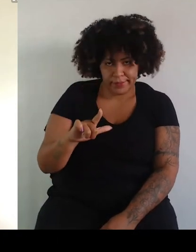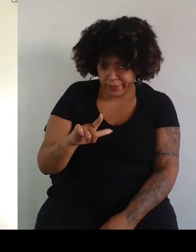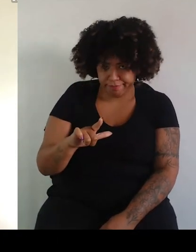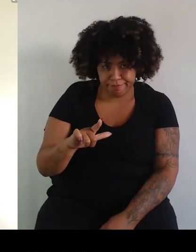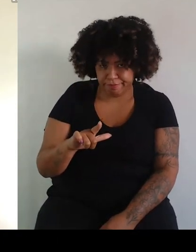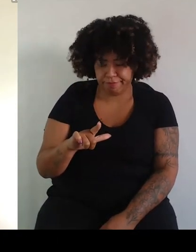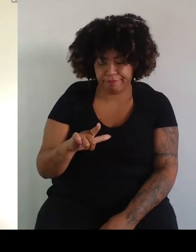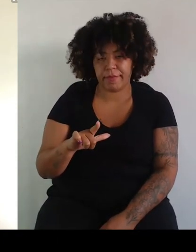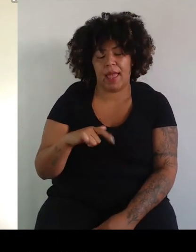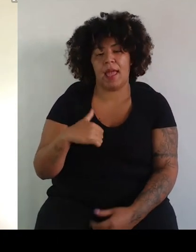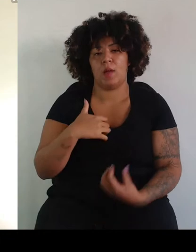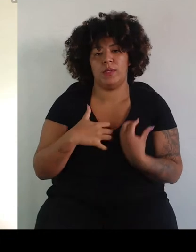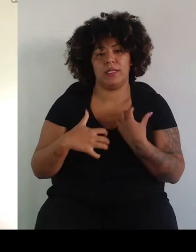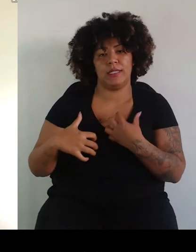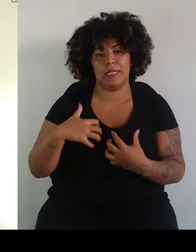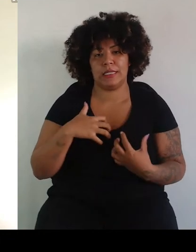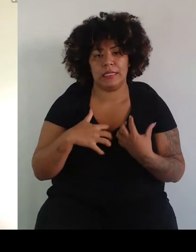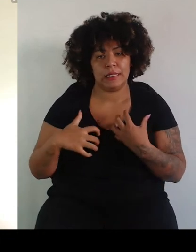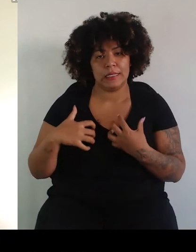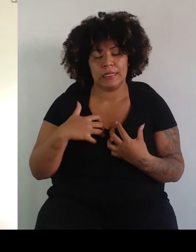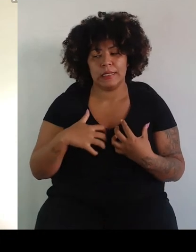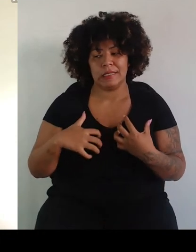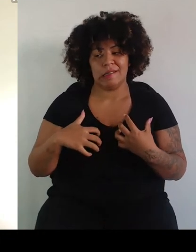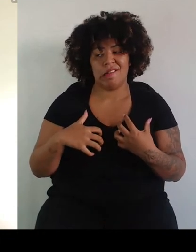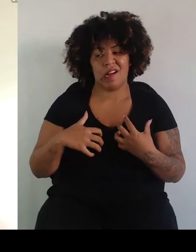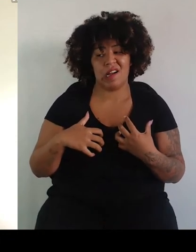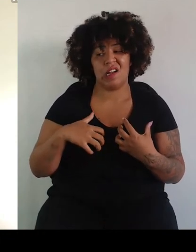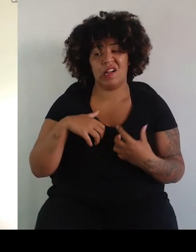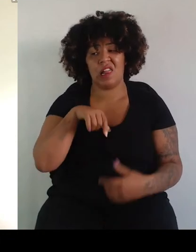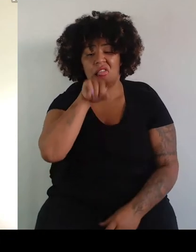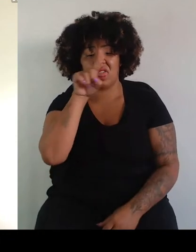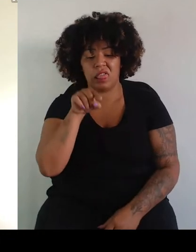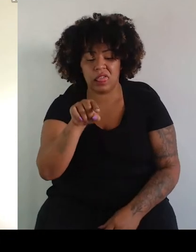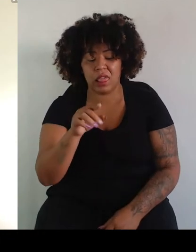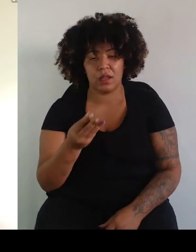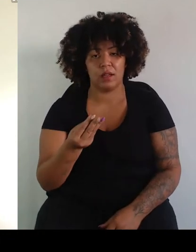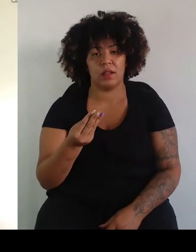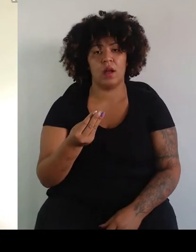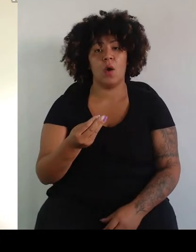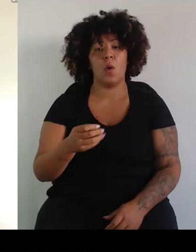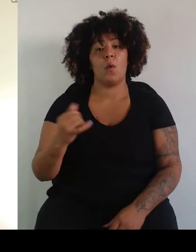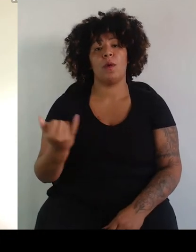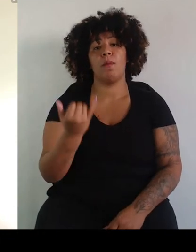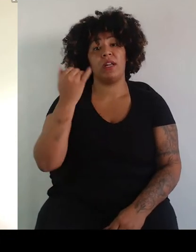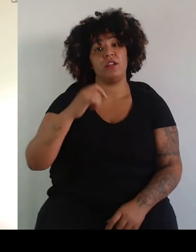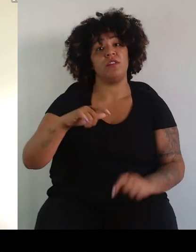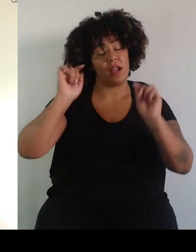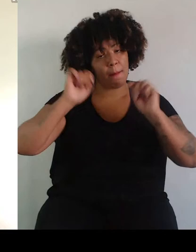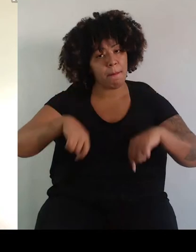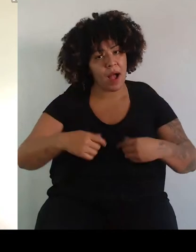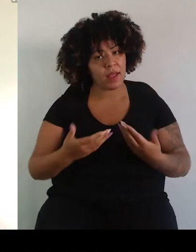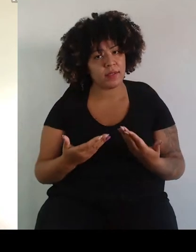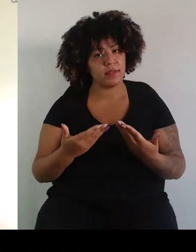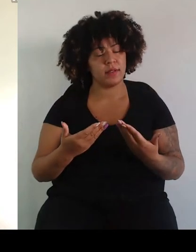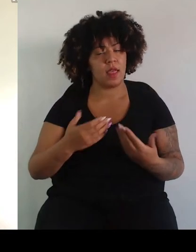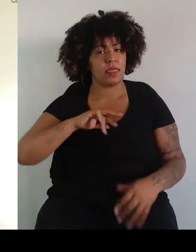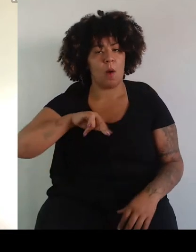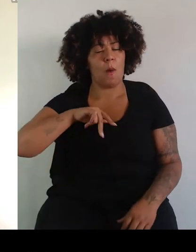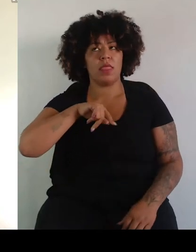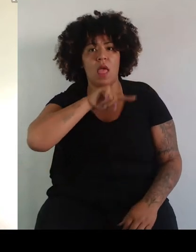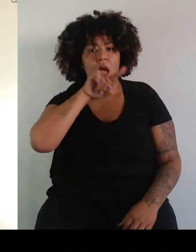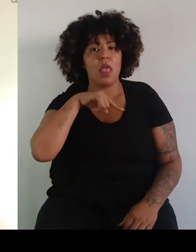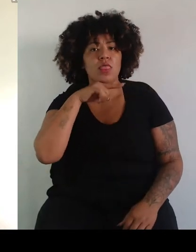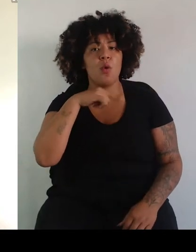o sentimento de impotência o ideal é a potência né aquilo que se disse